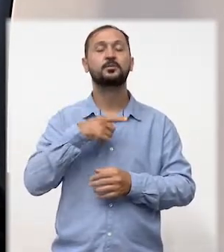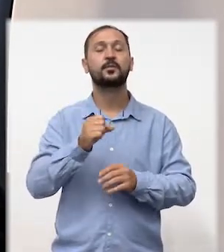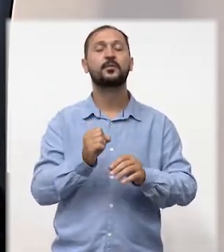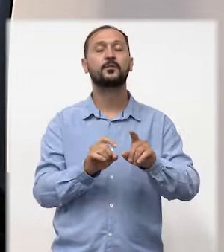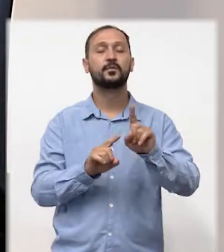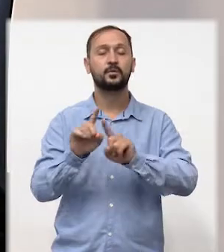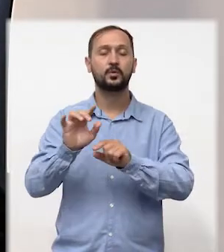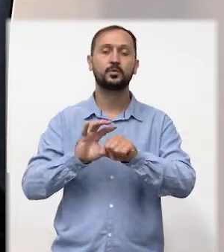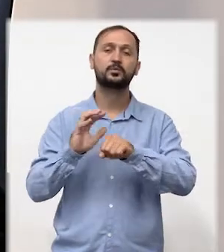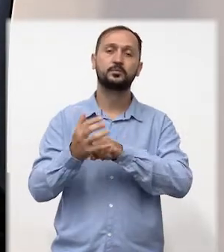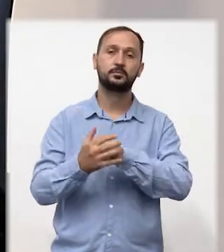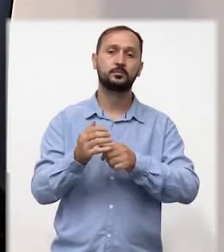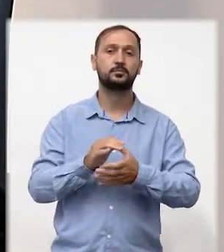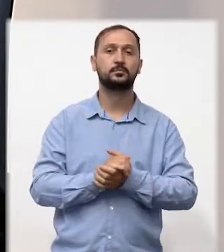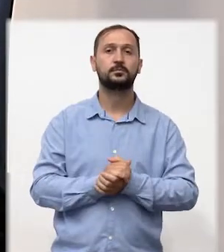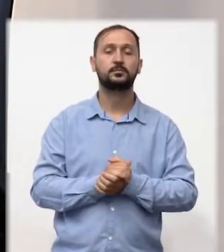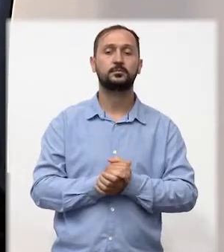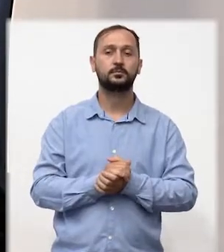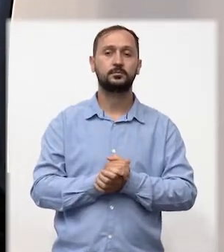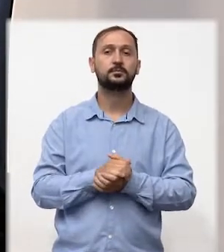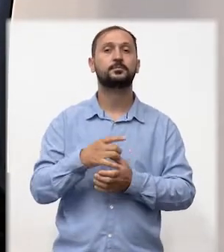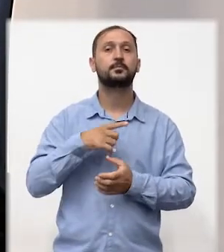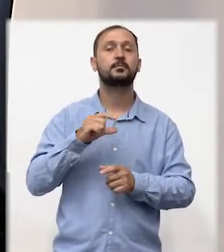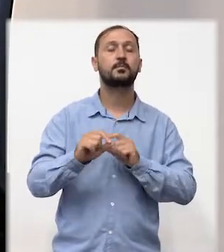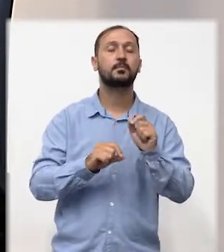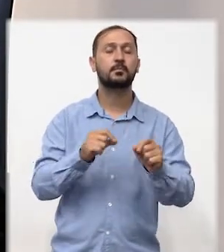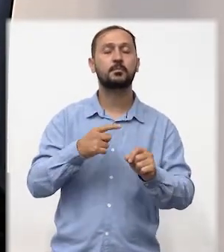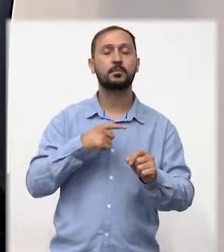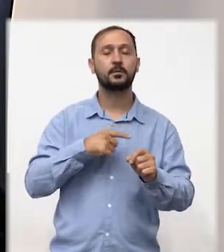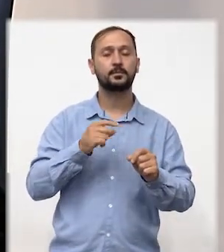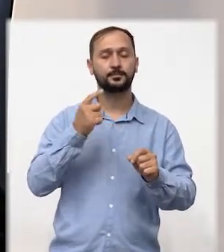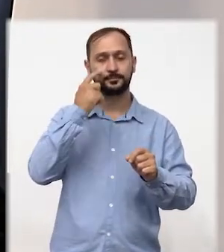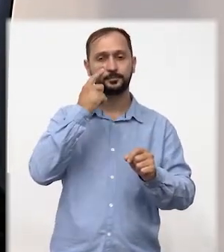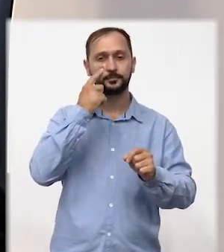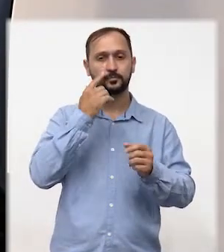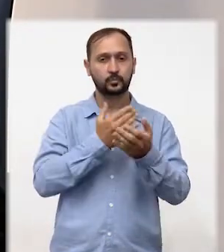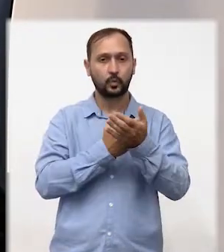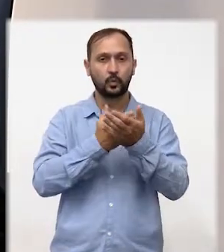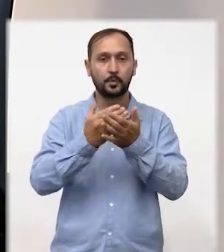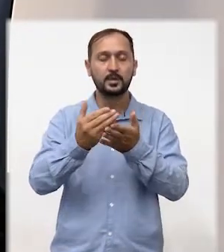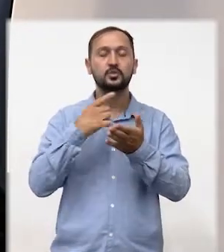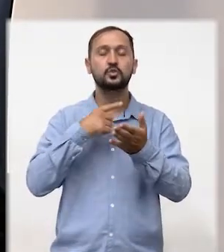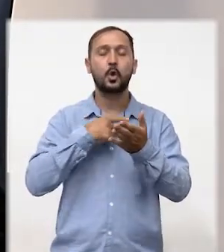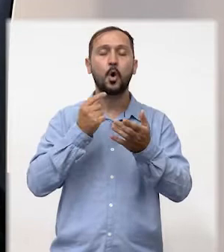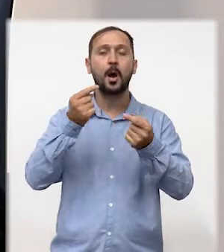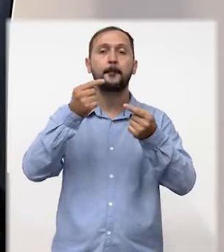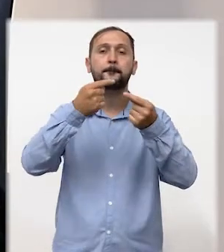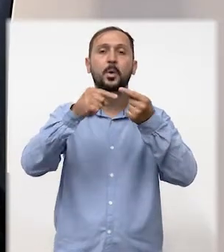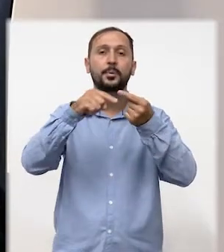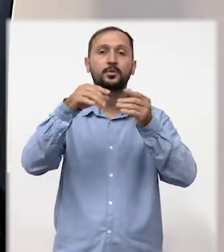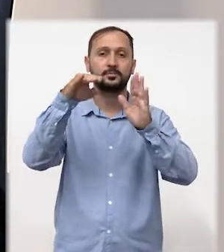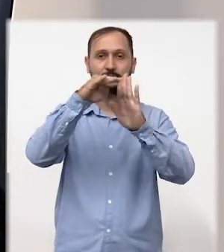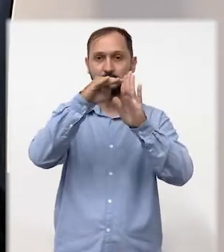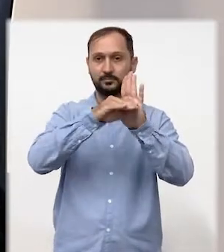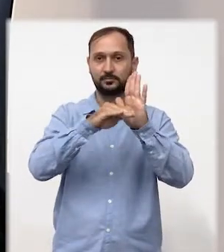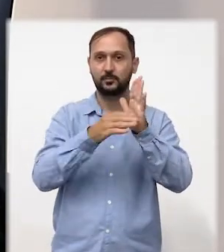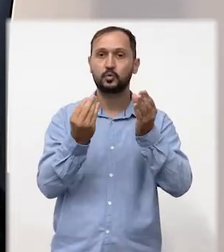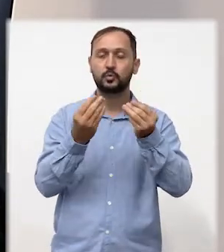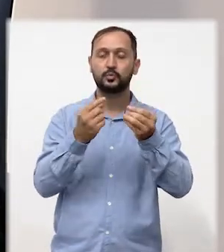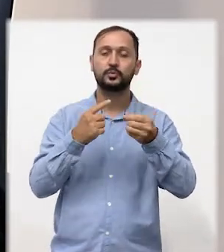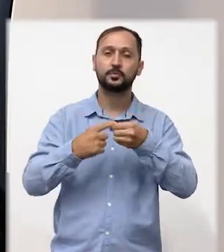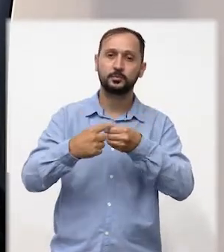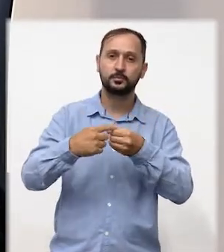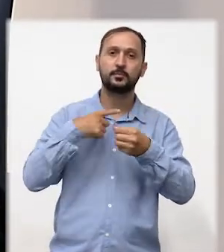confirmados do novo coronavírus em Mato Grosso do Sul. E foi quando as medidas restritivas foram aderidas pela maioria dos